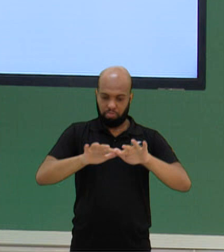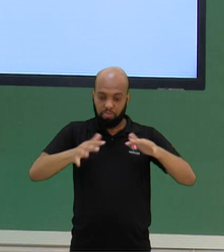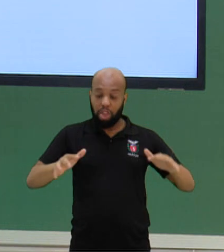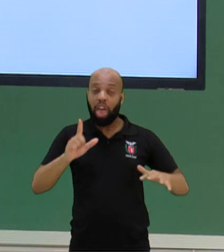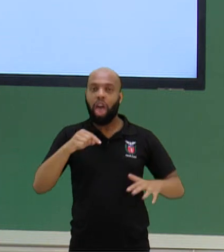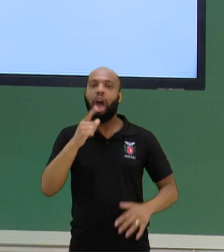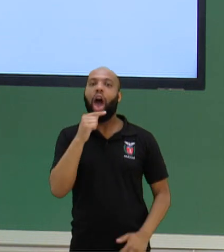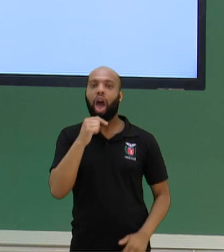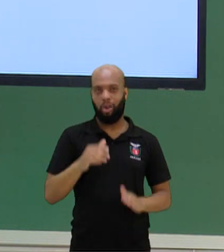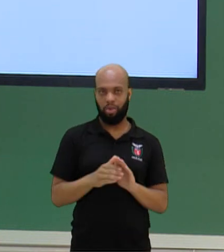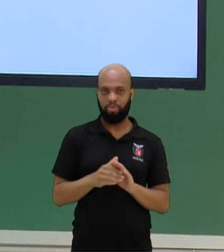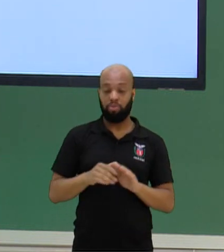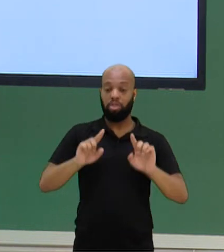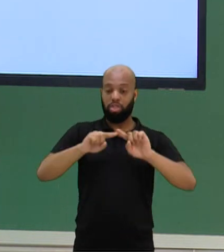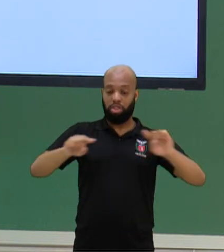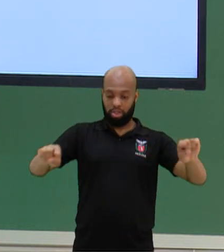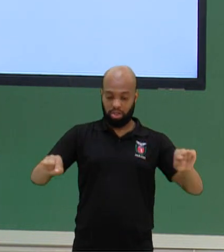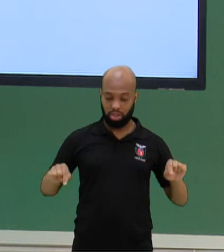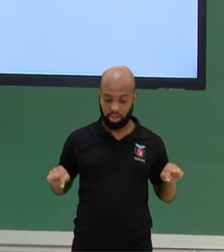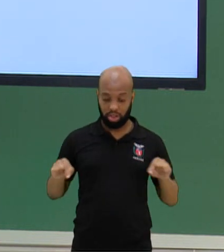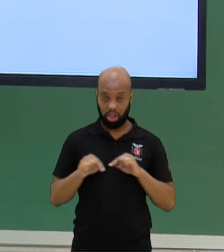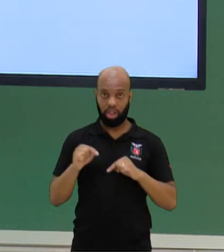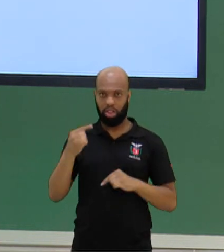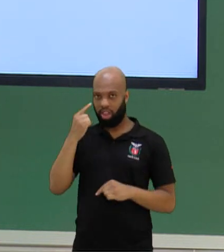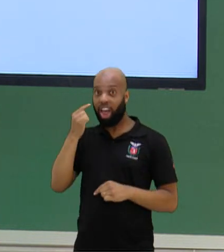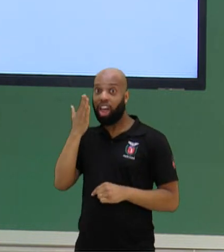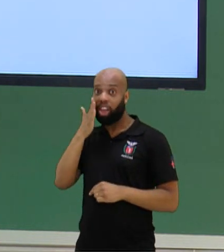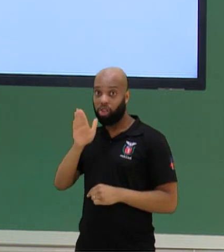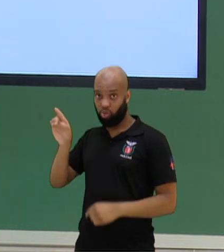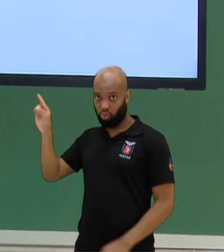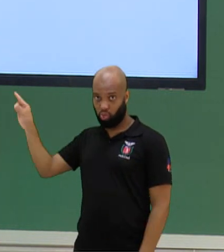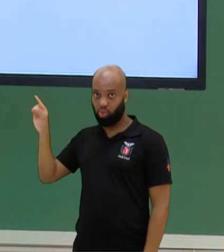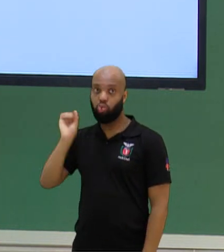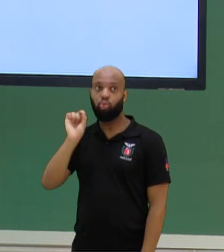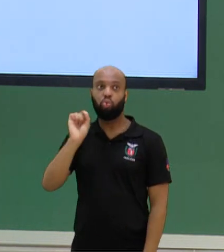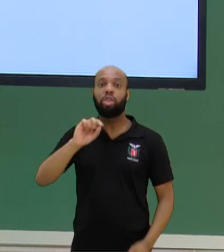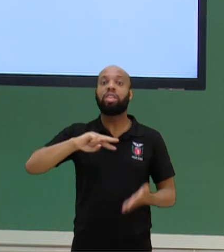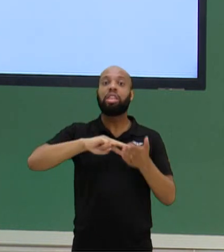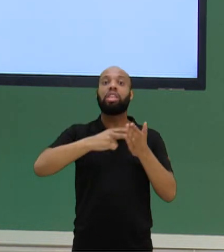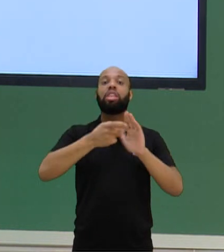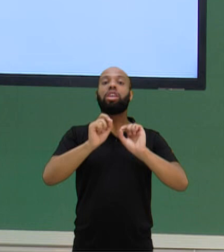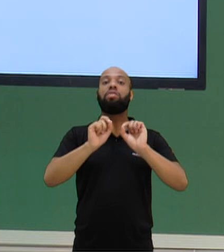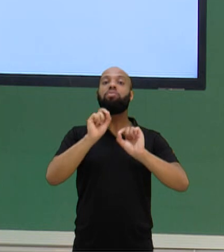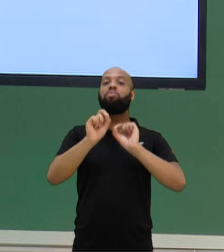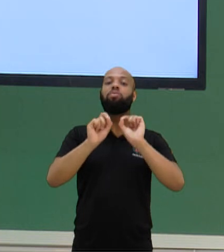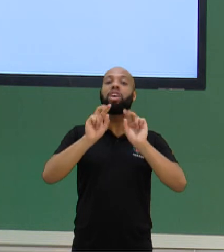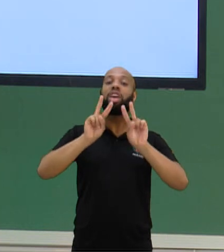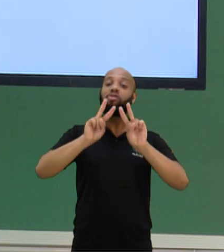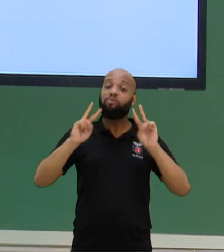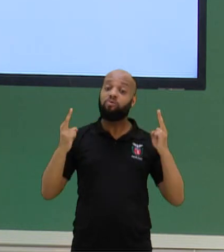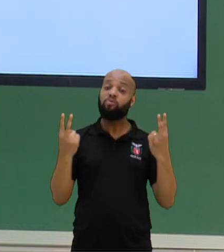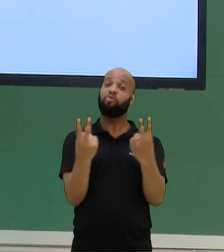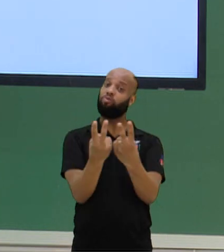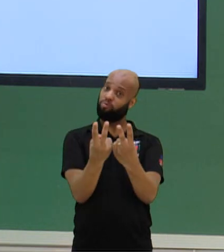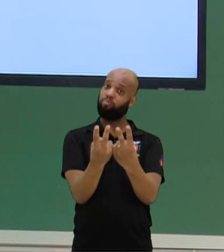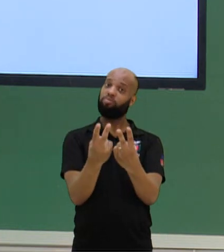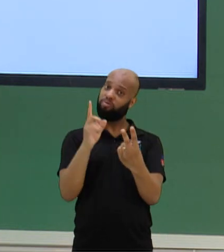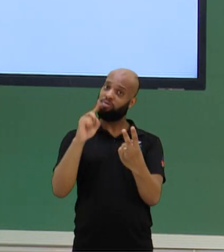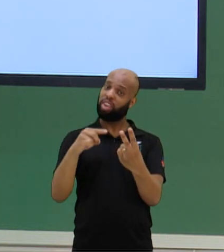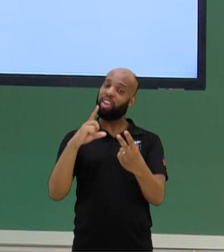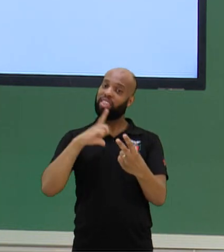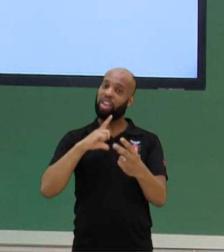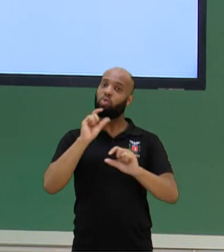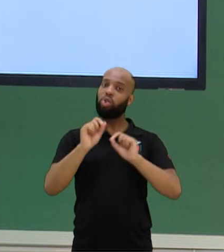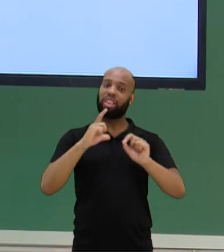Então, essa água representada aqui, certo? Ela está representando o volume. É o volume contido dentro